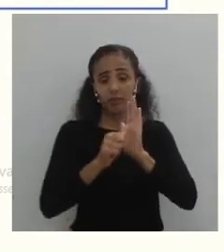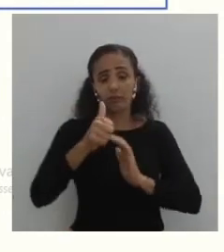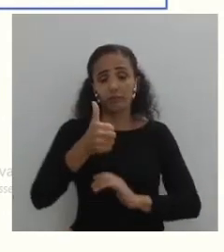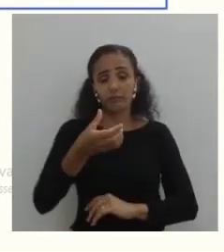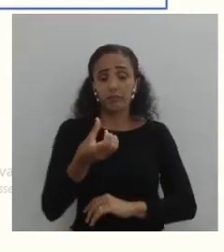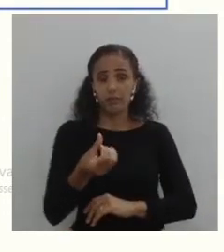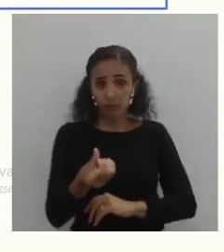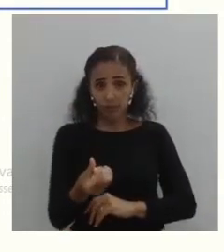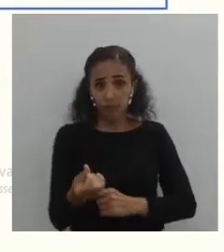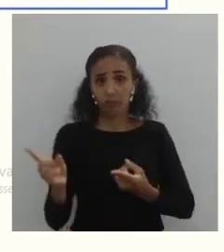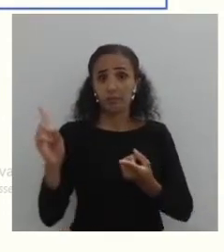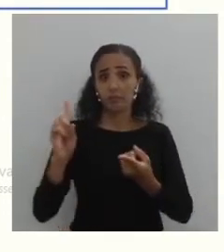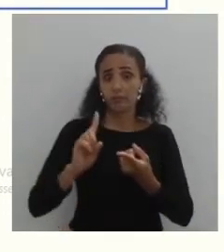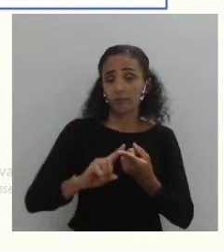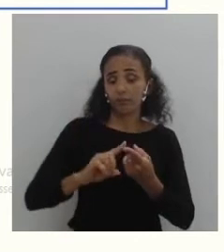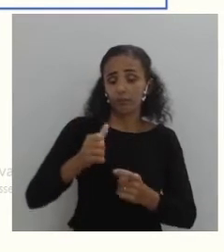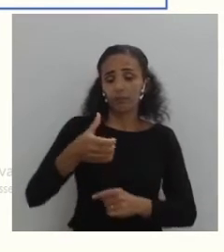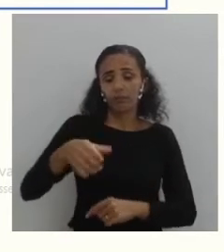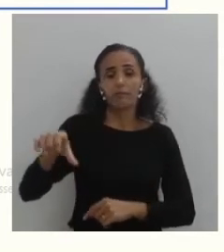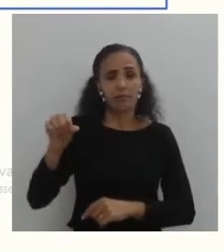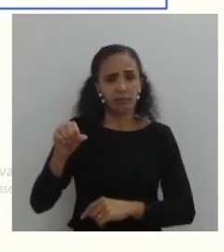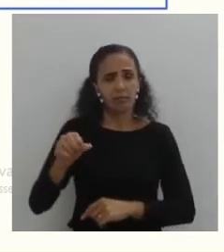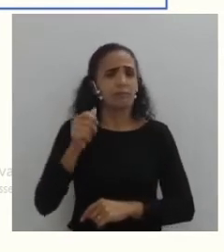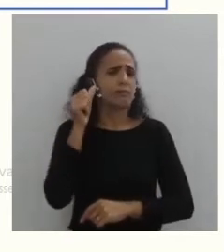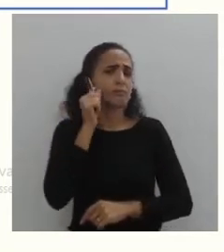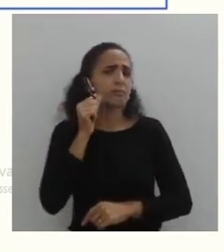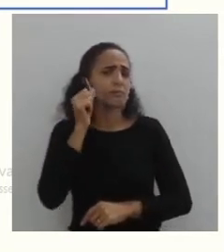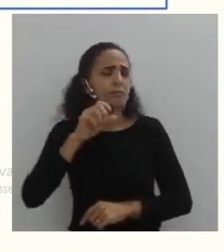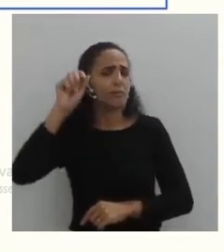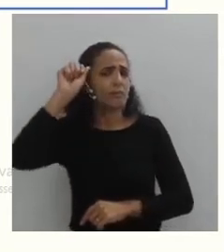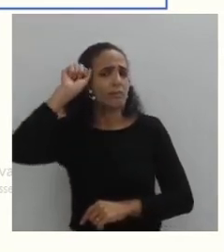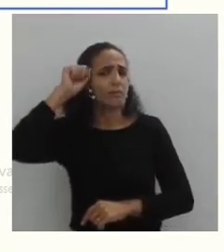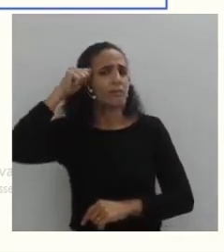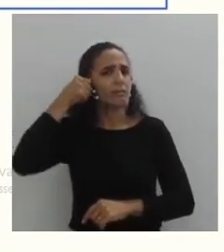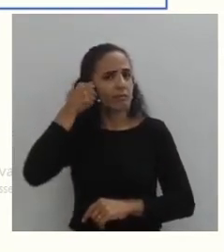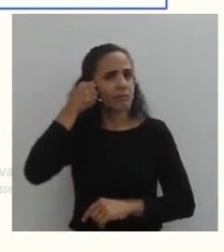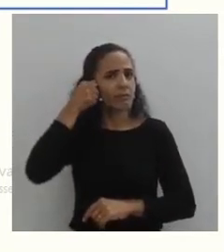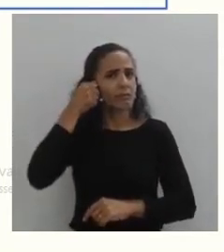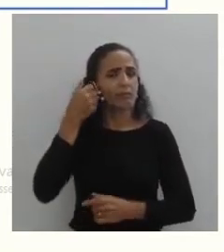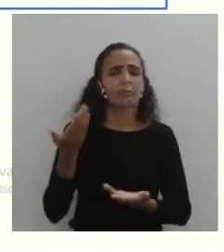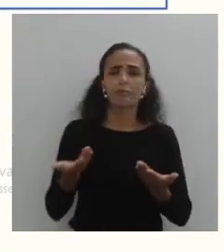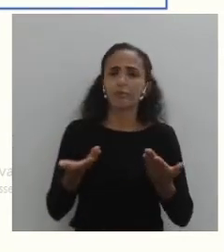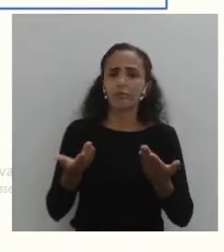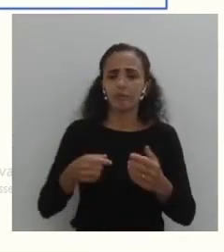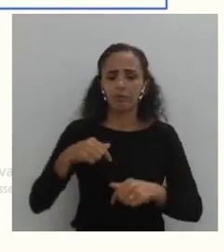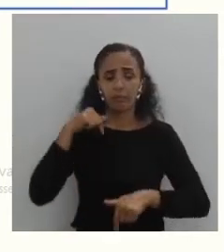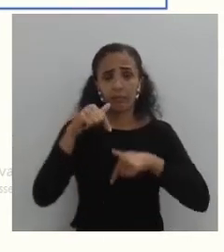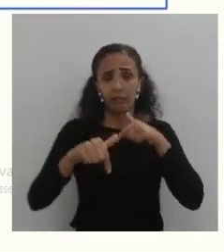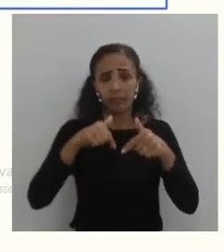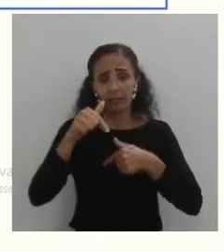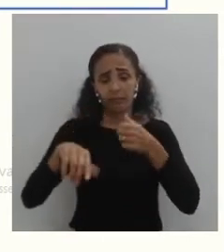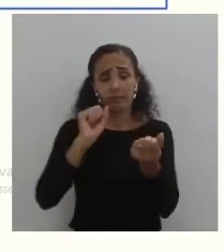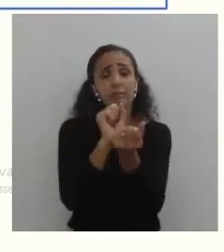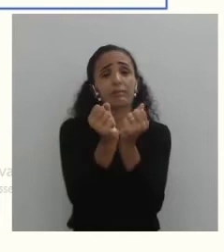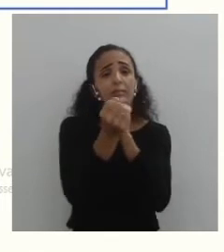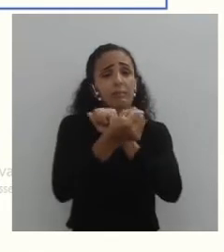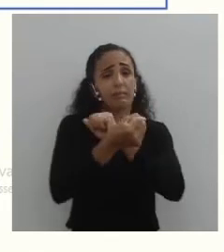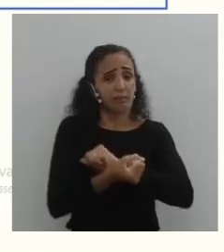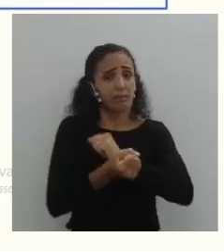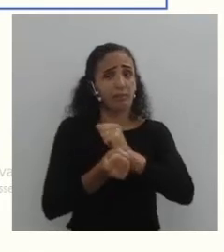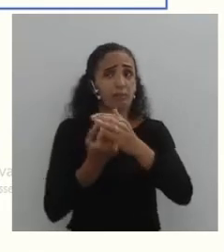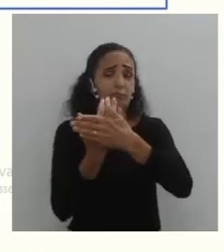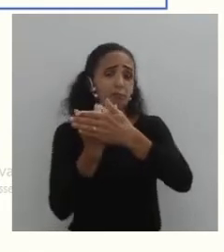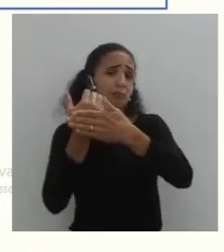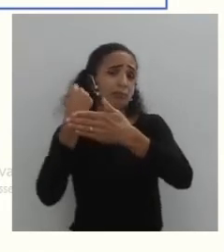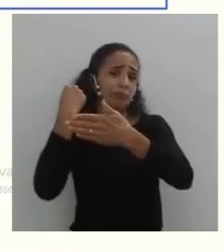e XIX, de homens e mulheres africanos, trazidos para servir como mão de obra escrava. Naquela